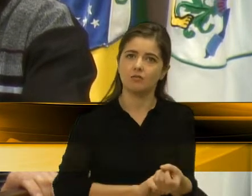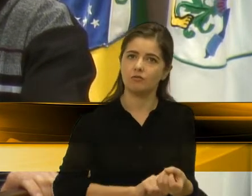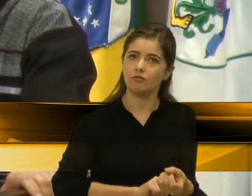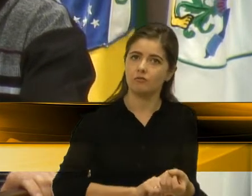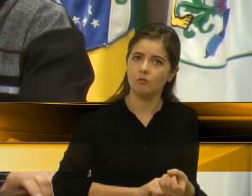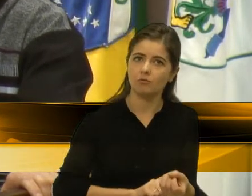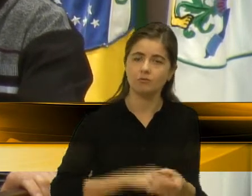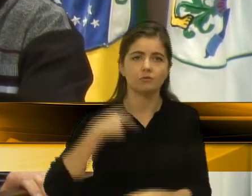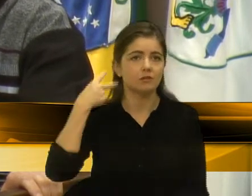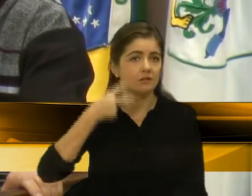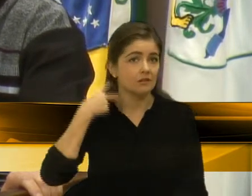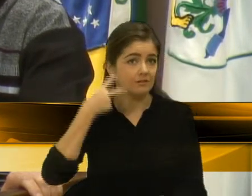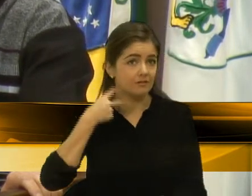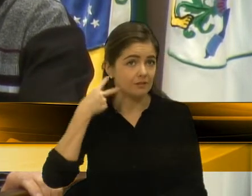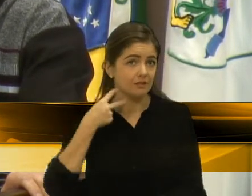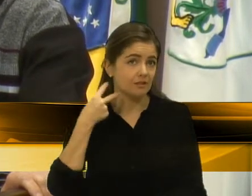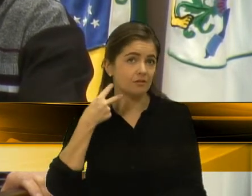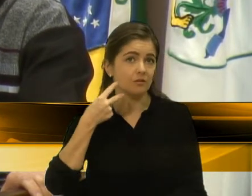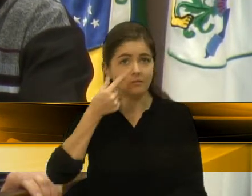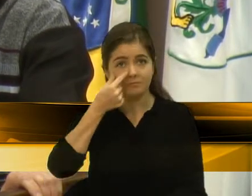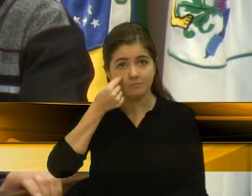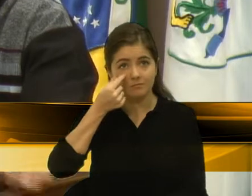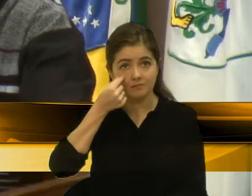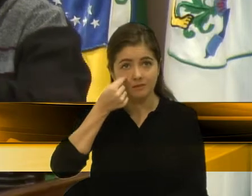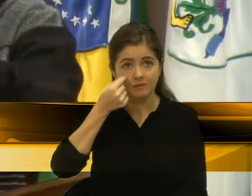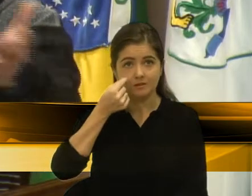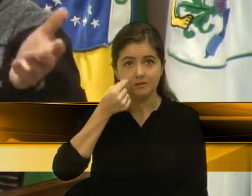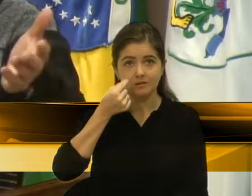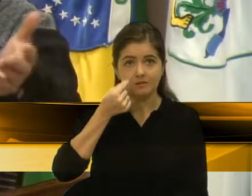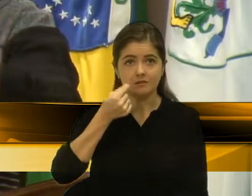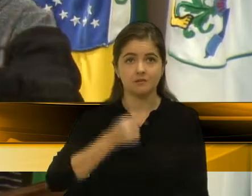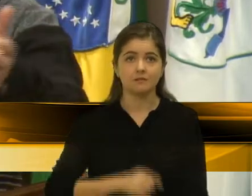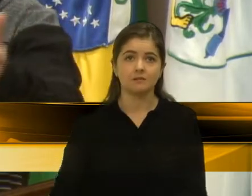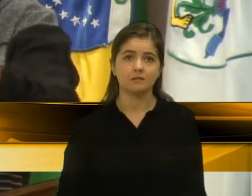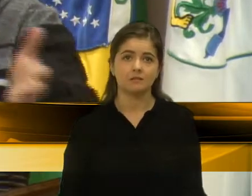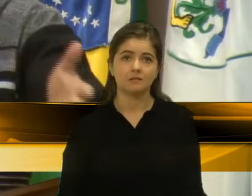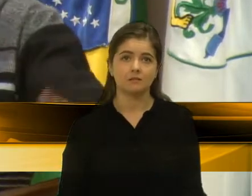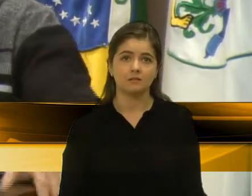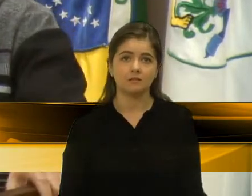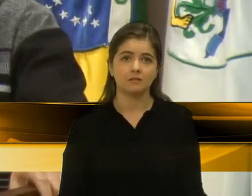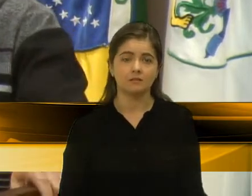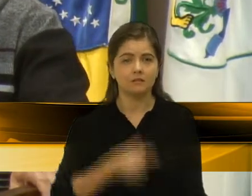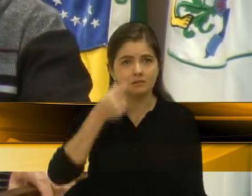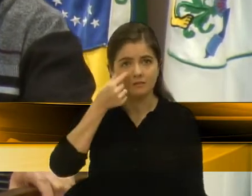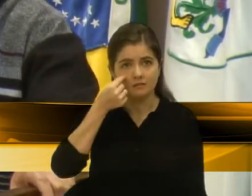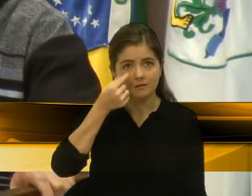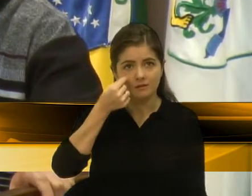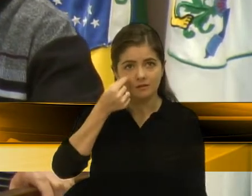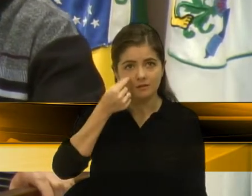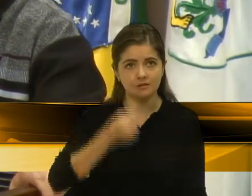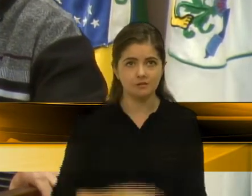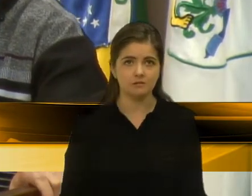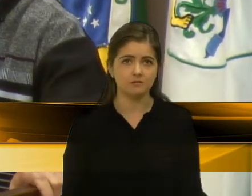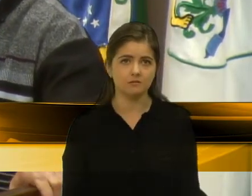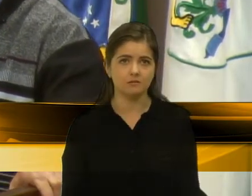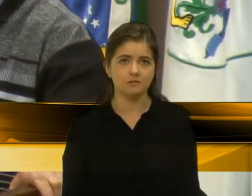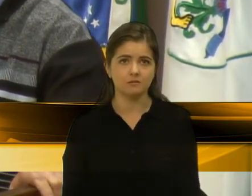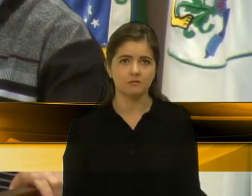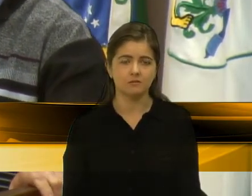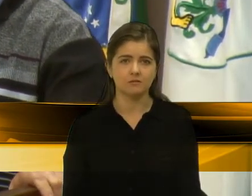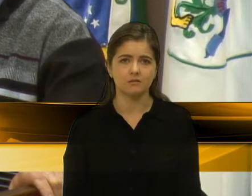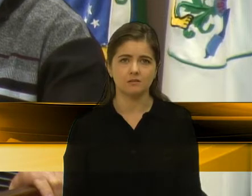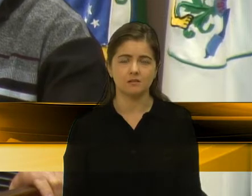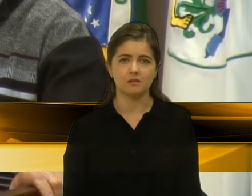o vereador Ed Eloy Frisso, né? Ed Eloy Frisso, cite seu nome, para não fico jogando em direto aqui. Como